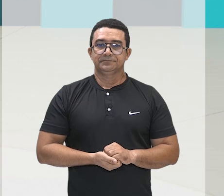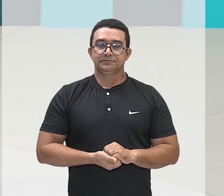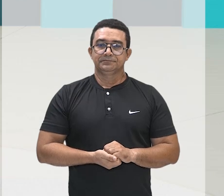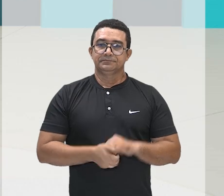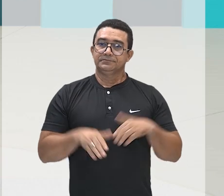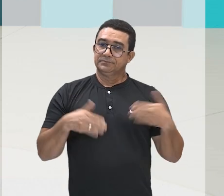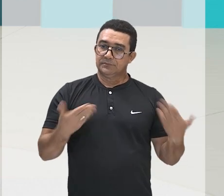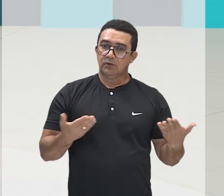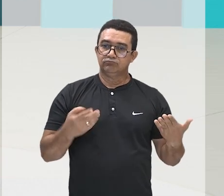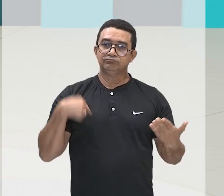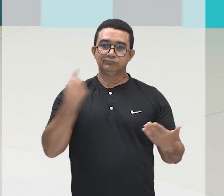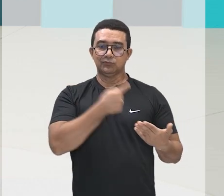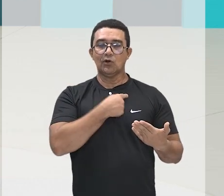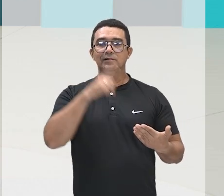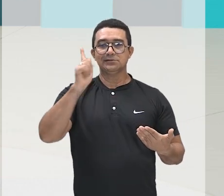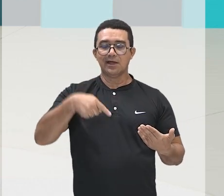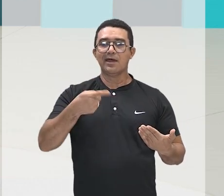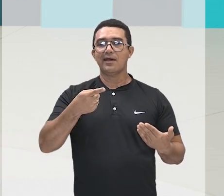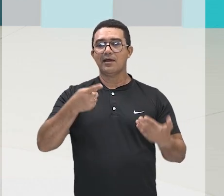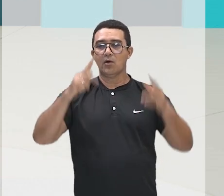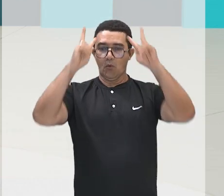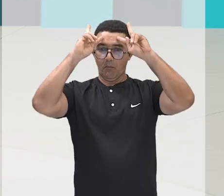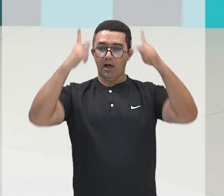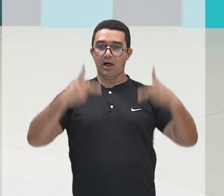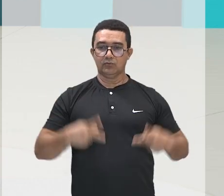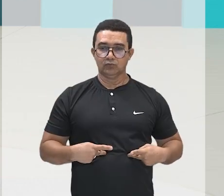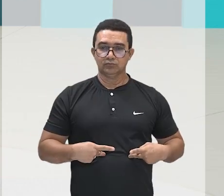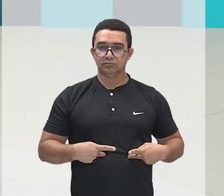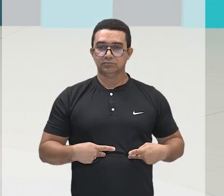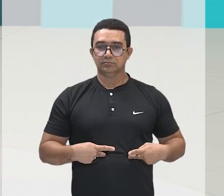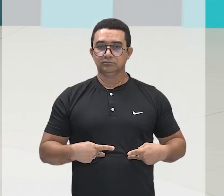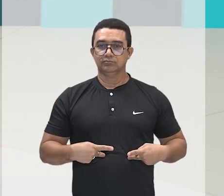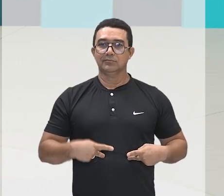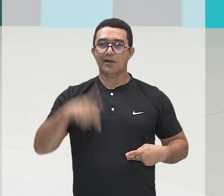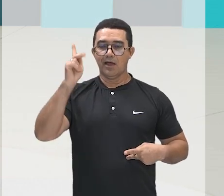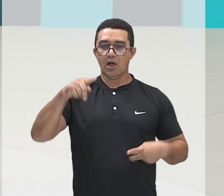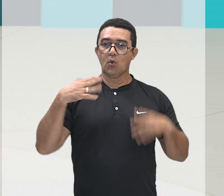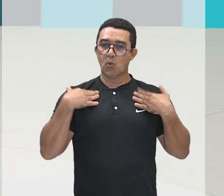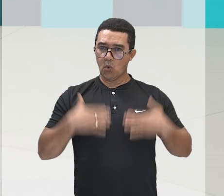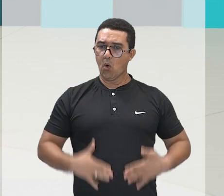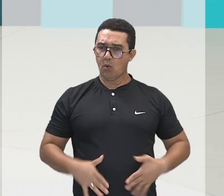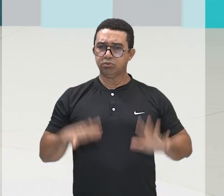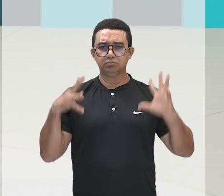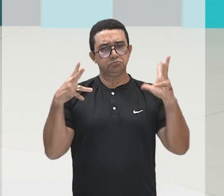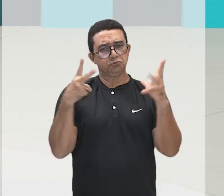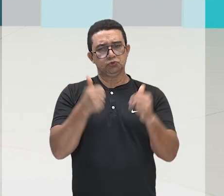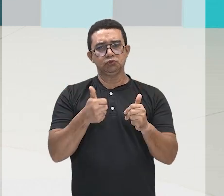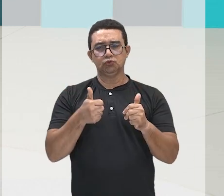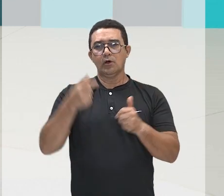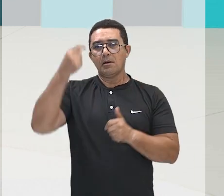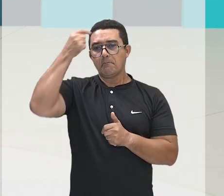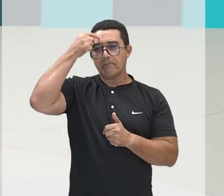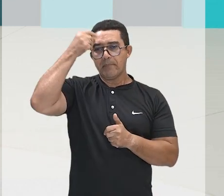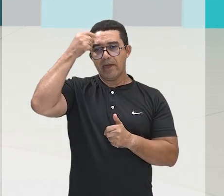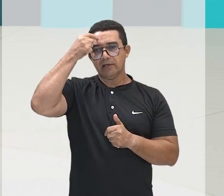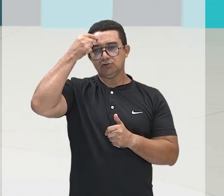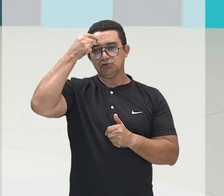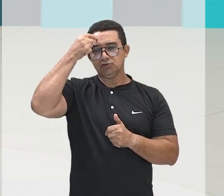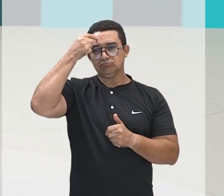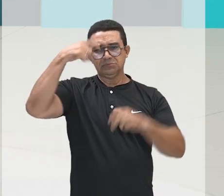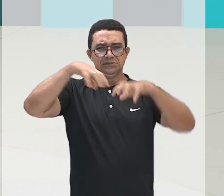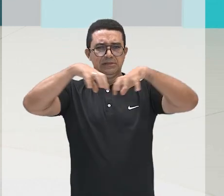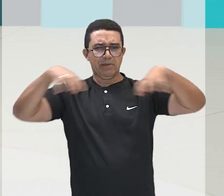assim. Somos seres integrais, né? A gente é um corpo como um todo. Então a mente não é nada